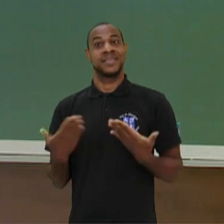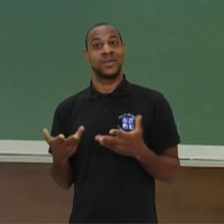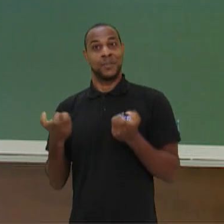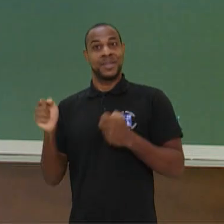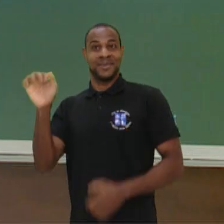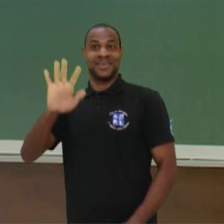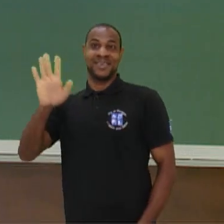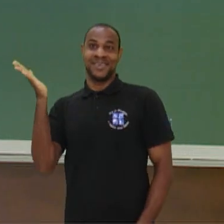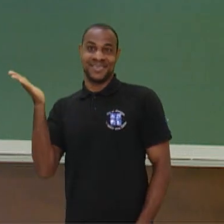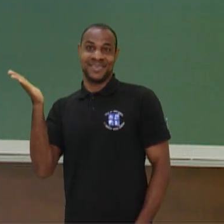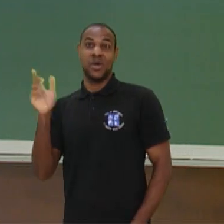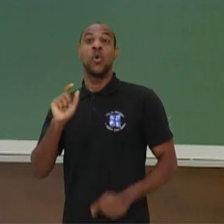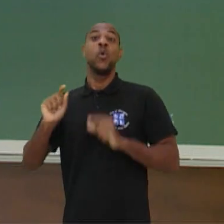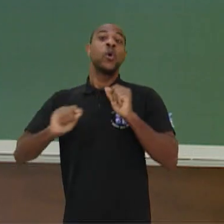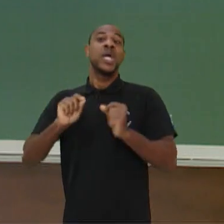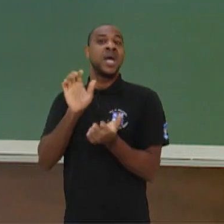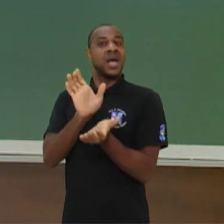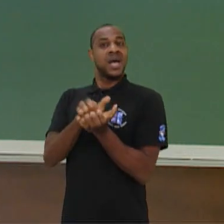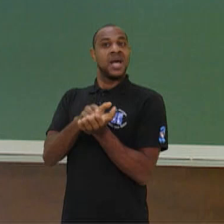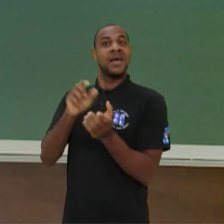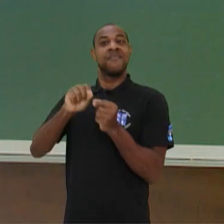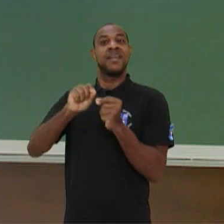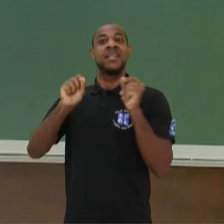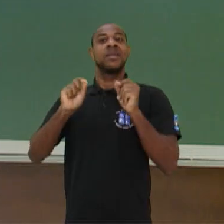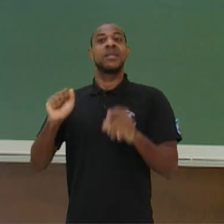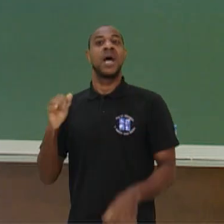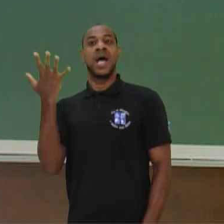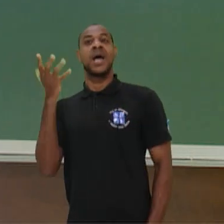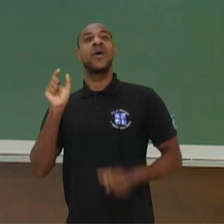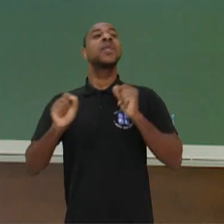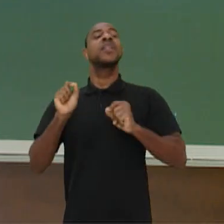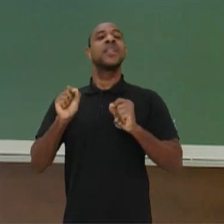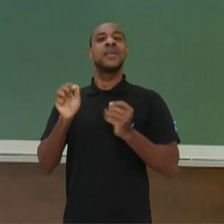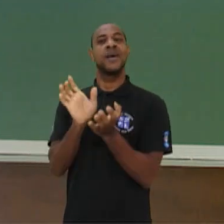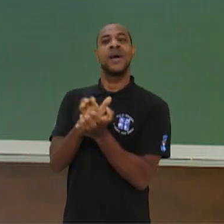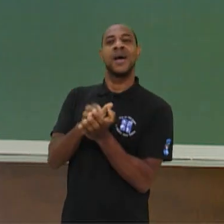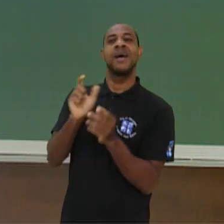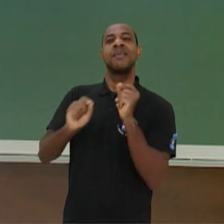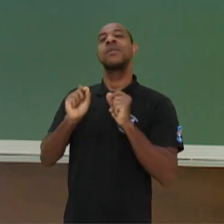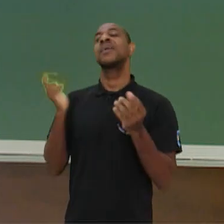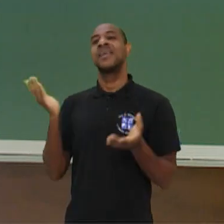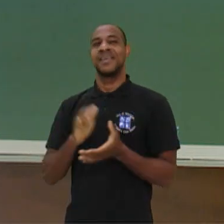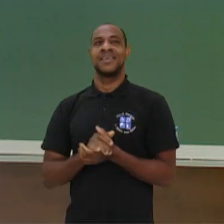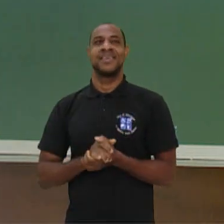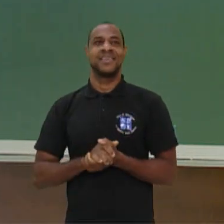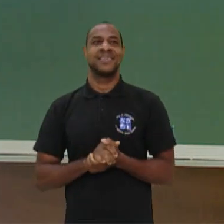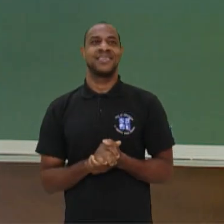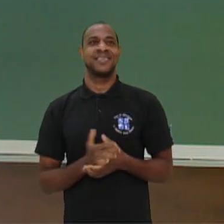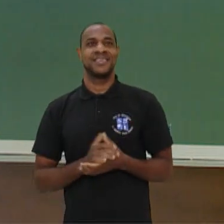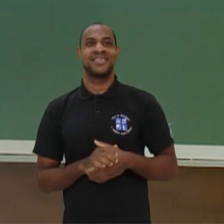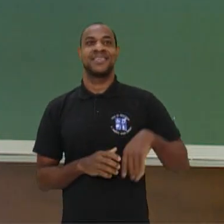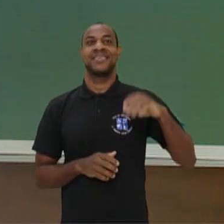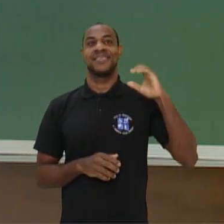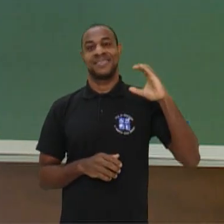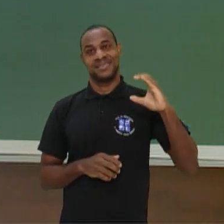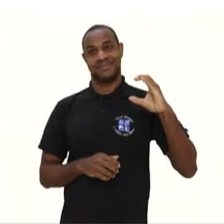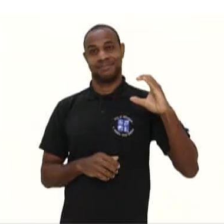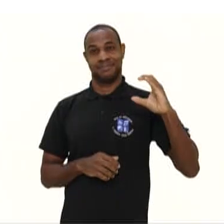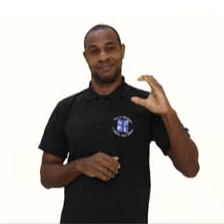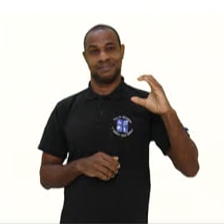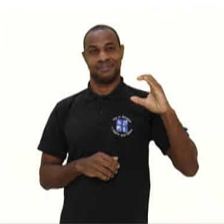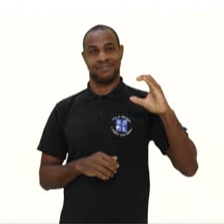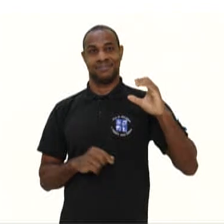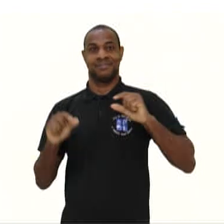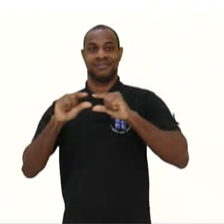Observe a nossa figura, what happening? O que está acontecendo com o crocodilo? The crocodile was singing beautifully. E